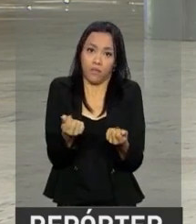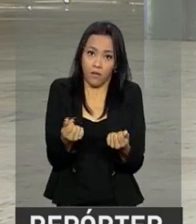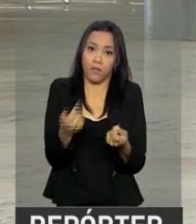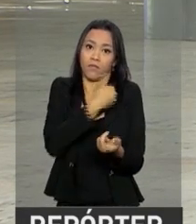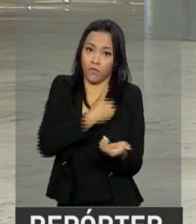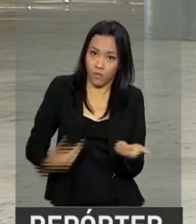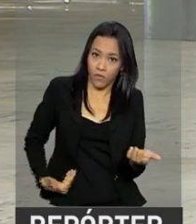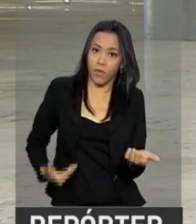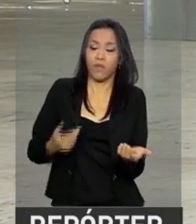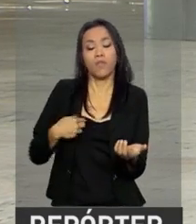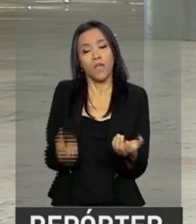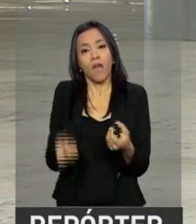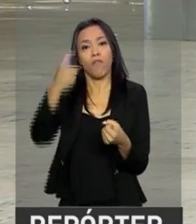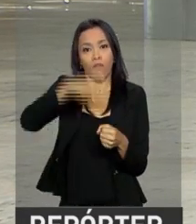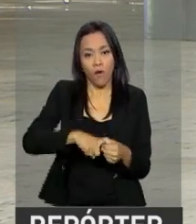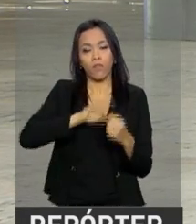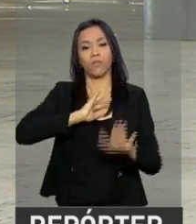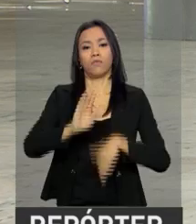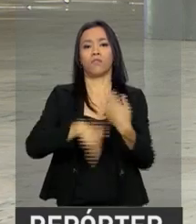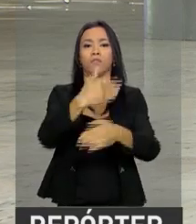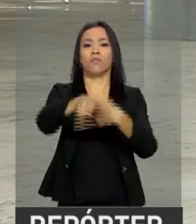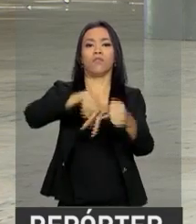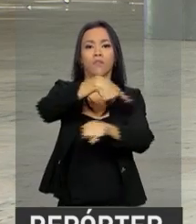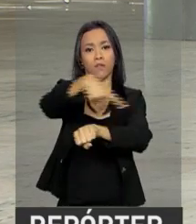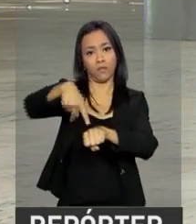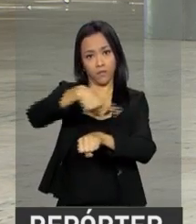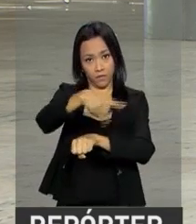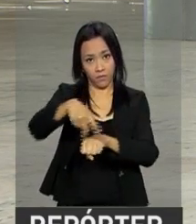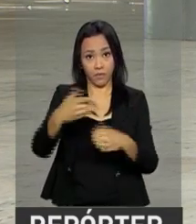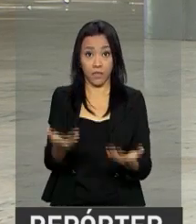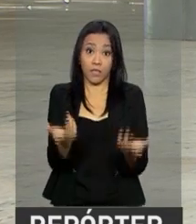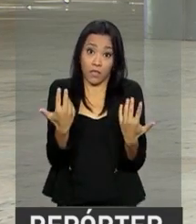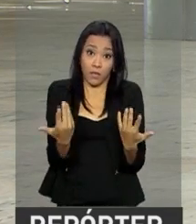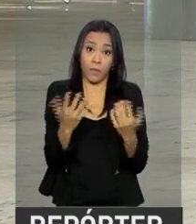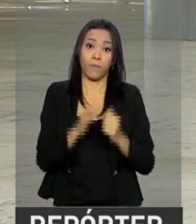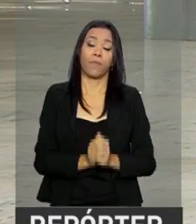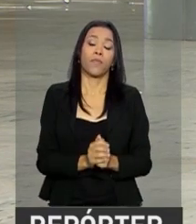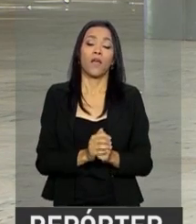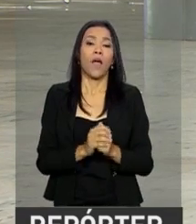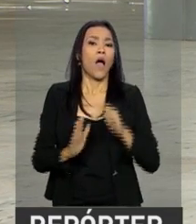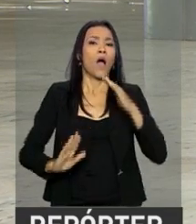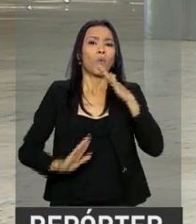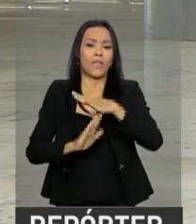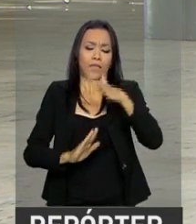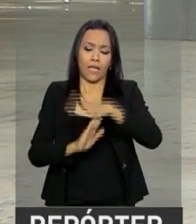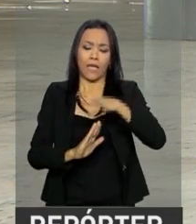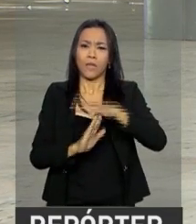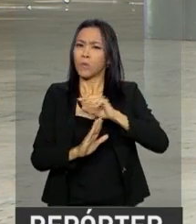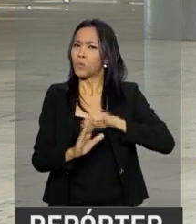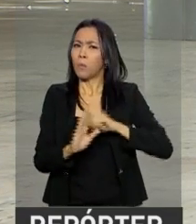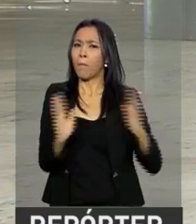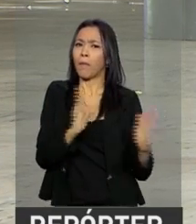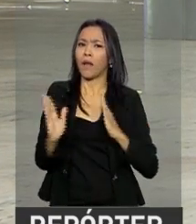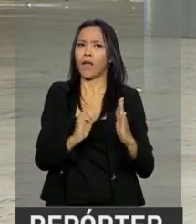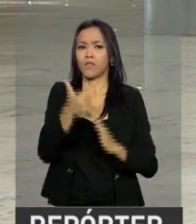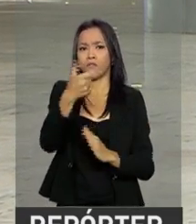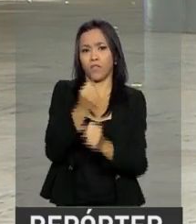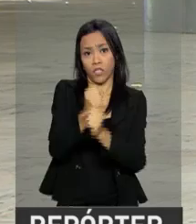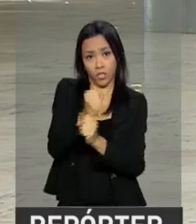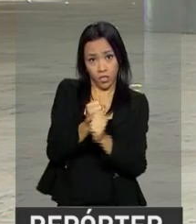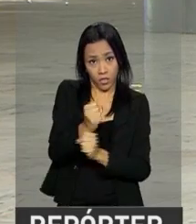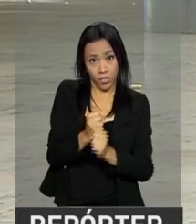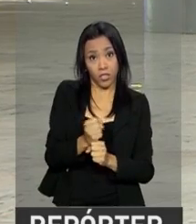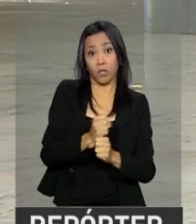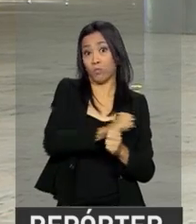do crescimento da economia a proposta é que o teto é para que o teto vale por um período de 20 anos para os três